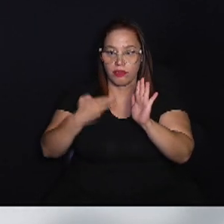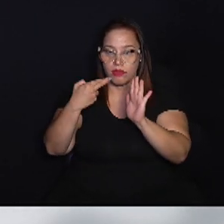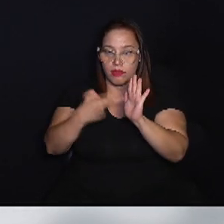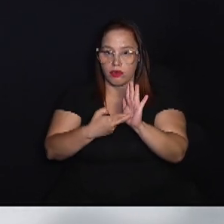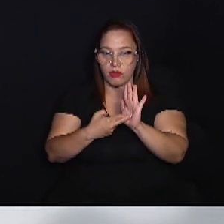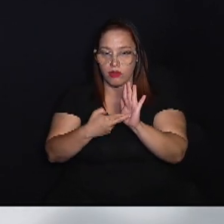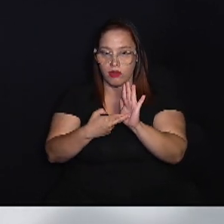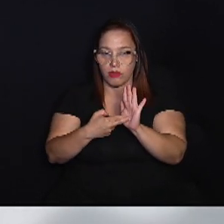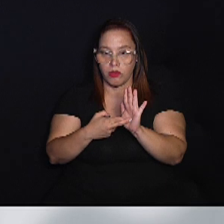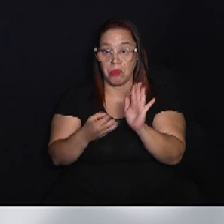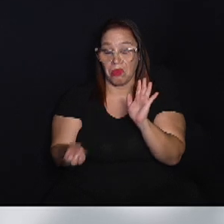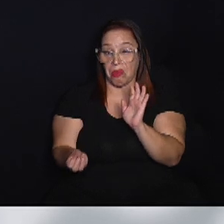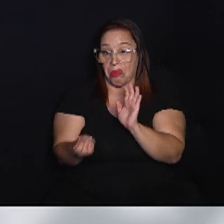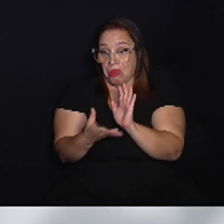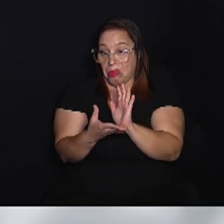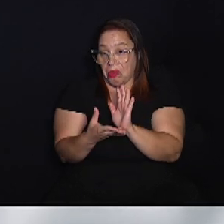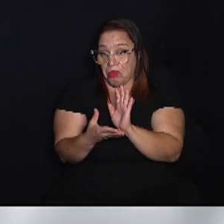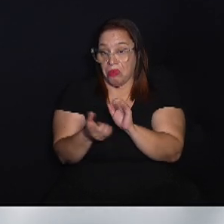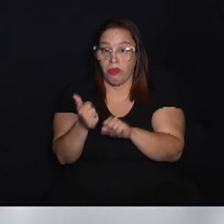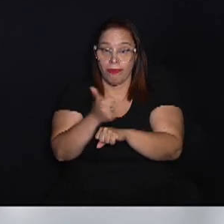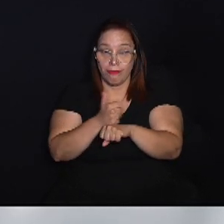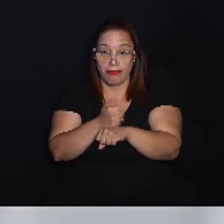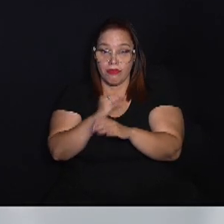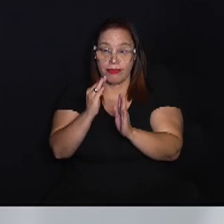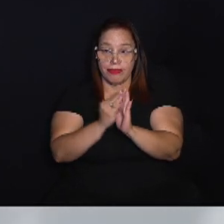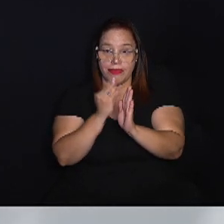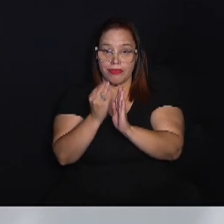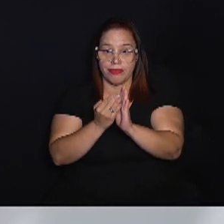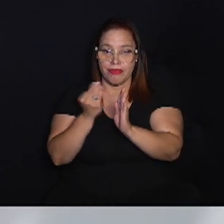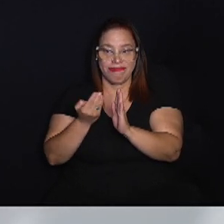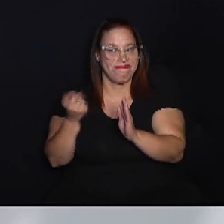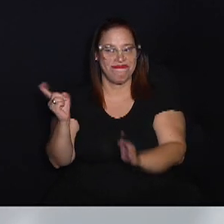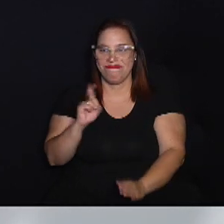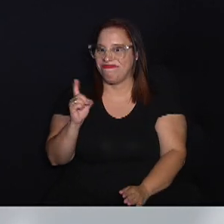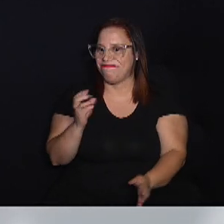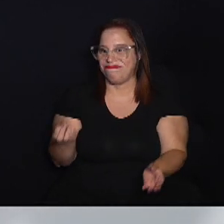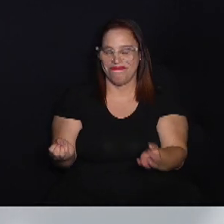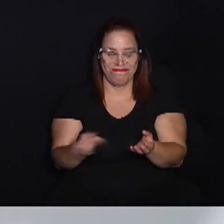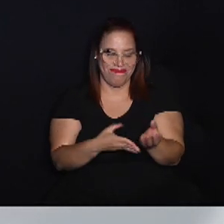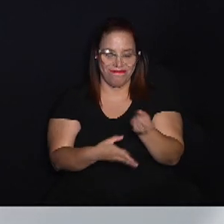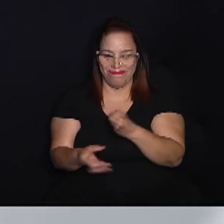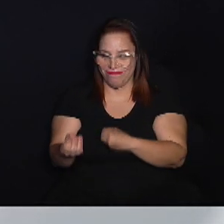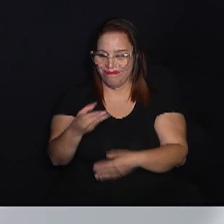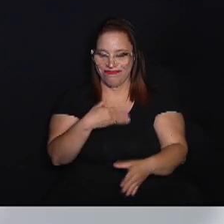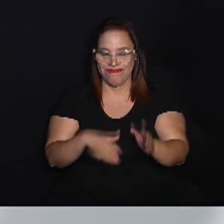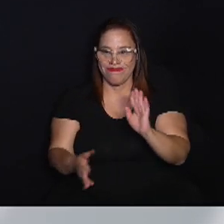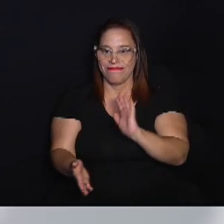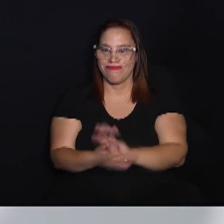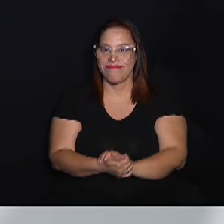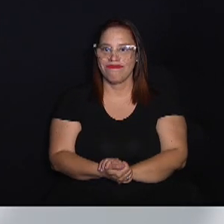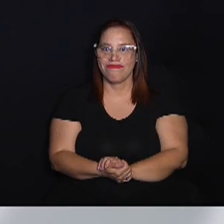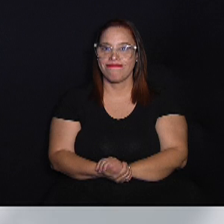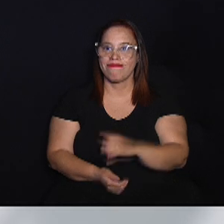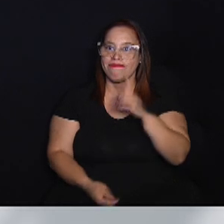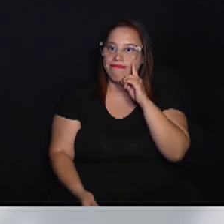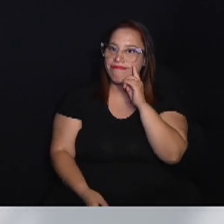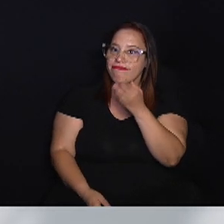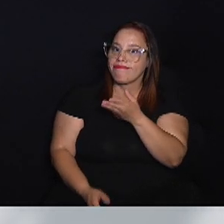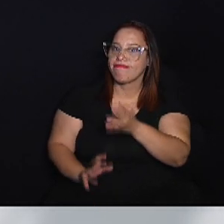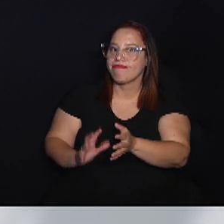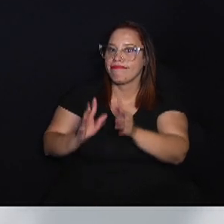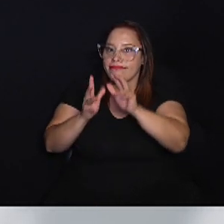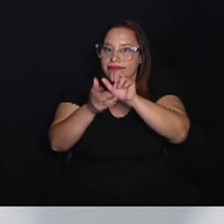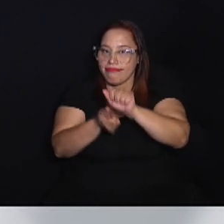de modernidade e a profissão de bibliotecário não parou de se atualizar. No século XXI, com